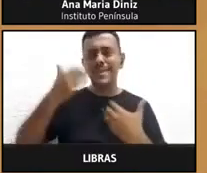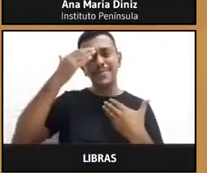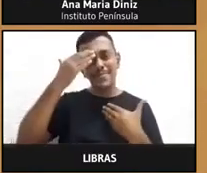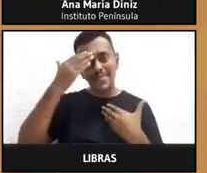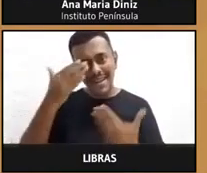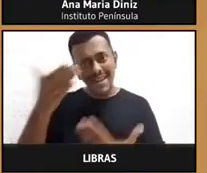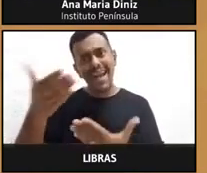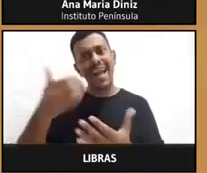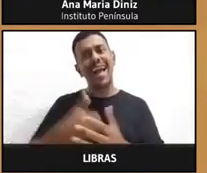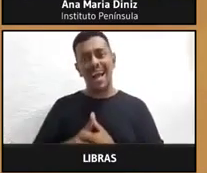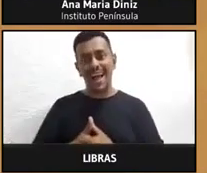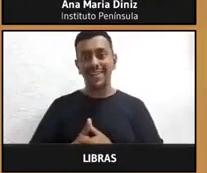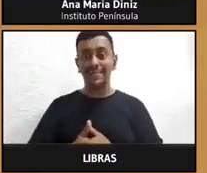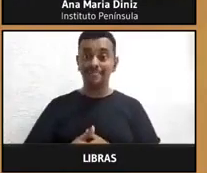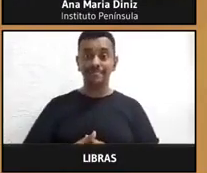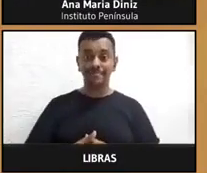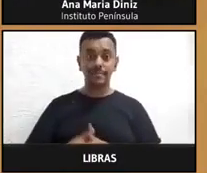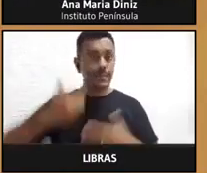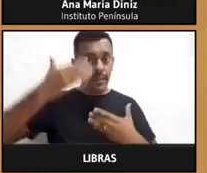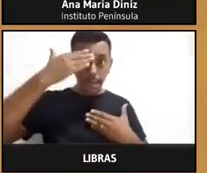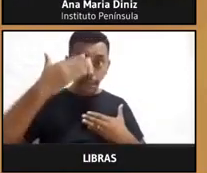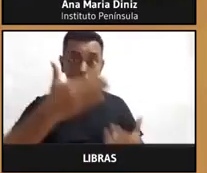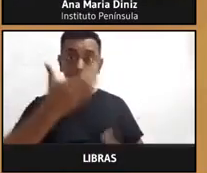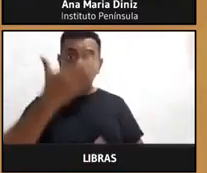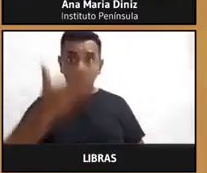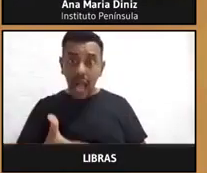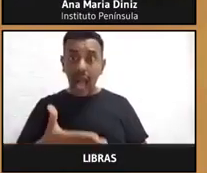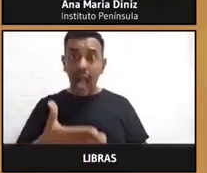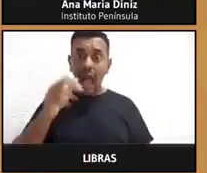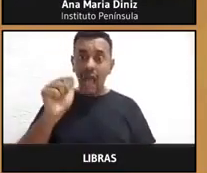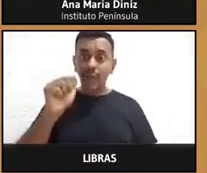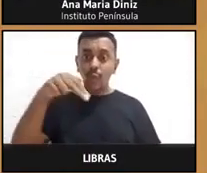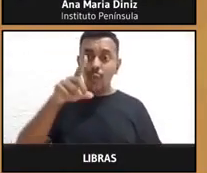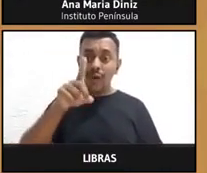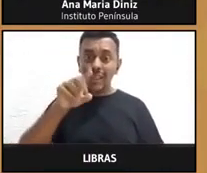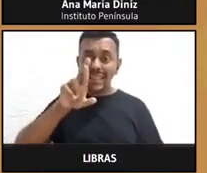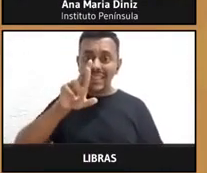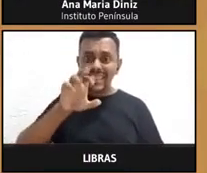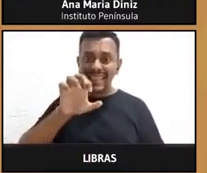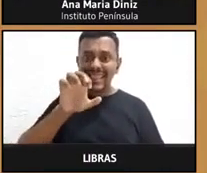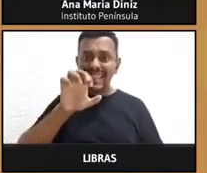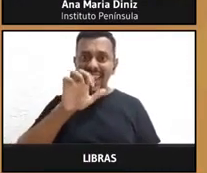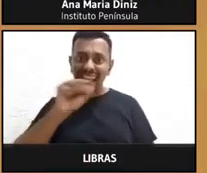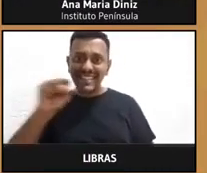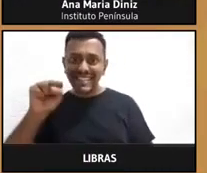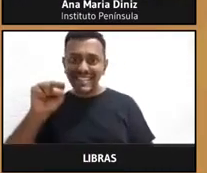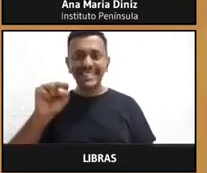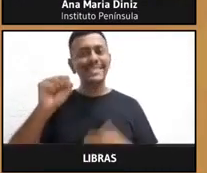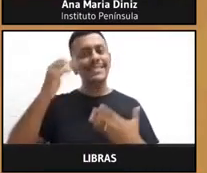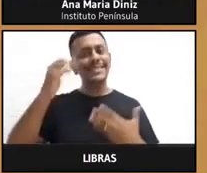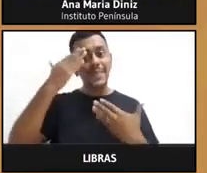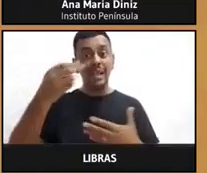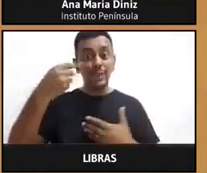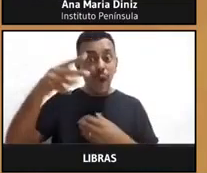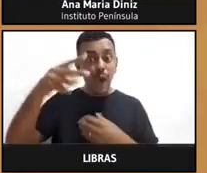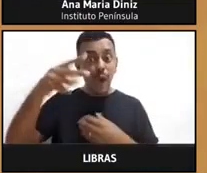Andrés. Eu aprendi muito, foi uma super aula, muito obrigada por seu